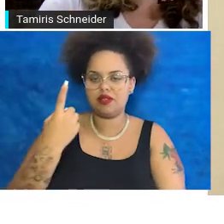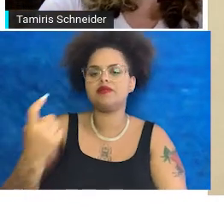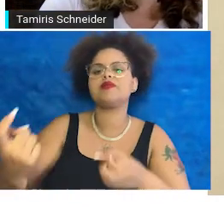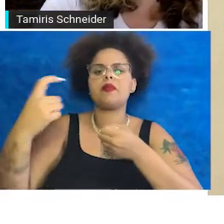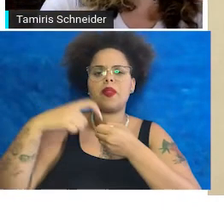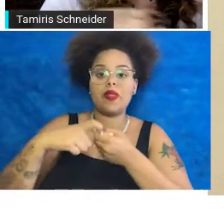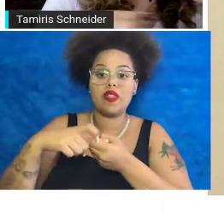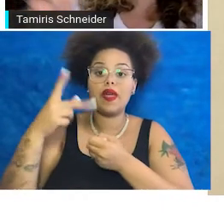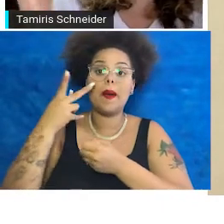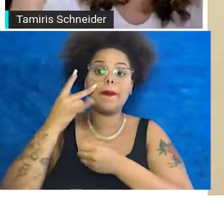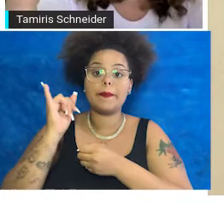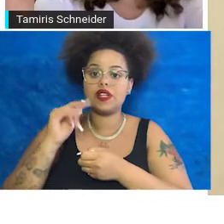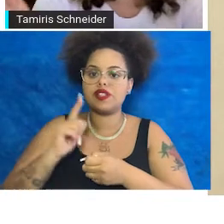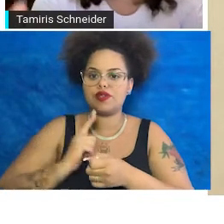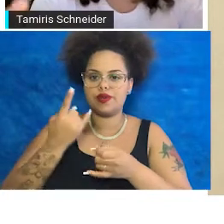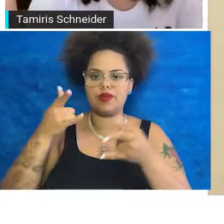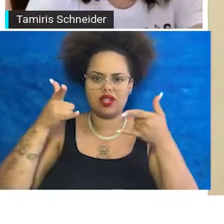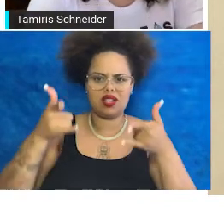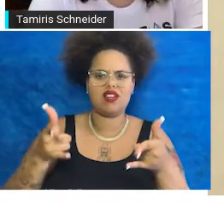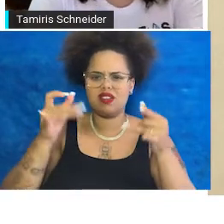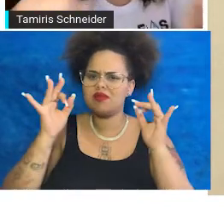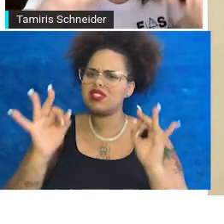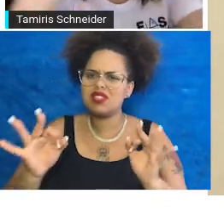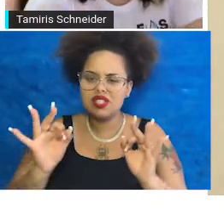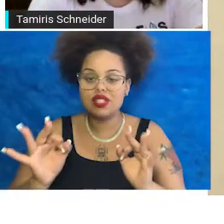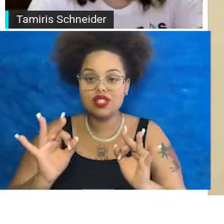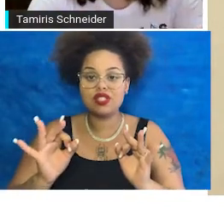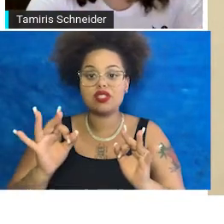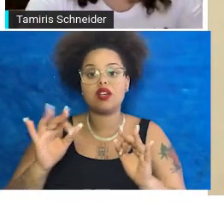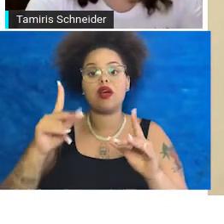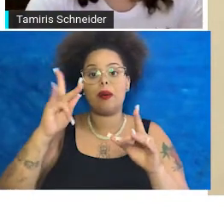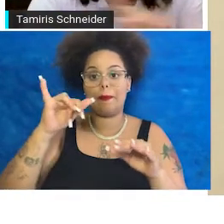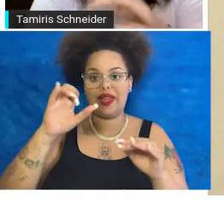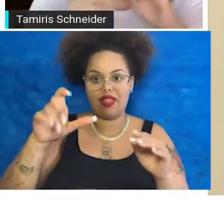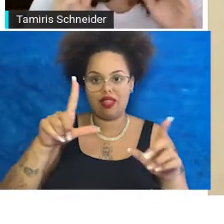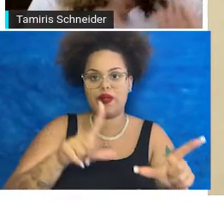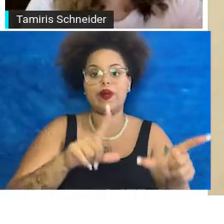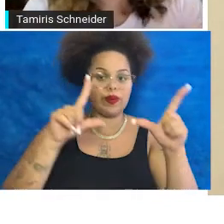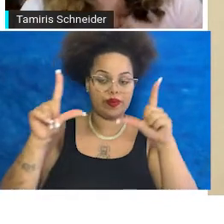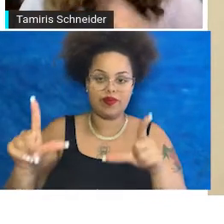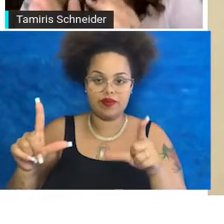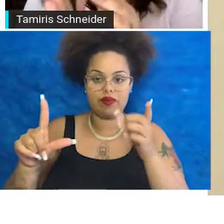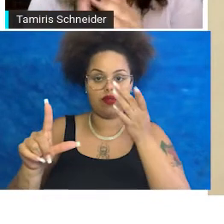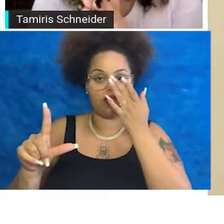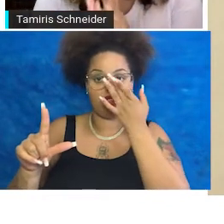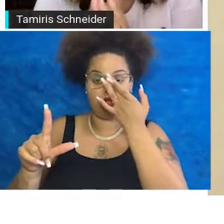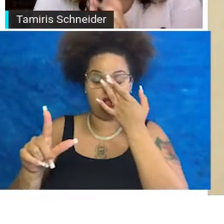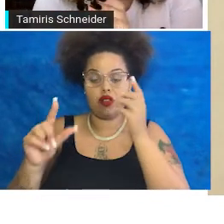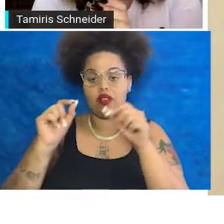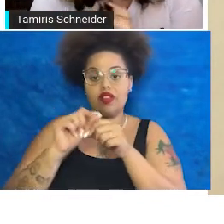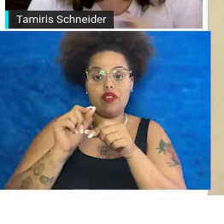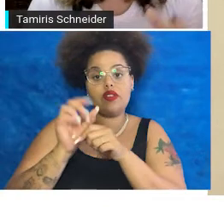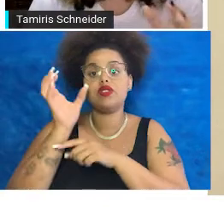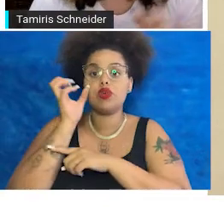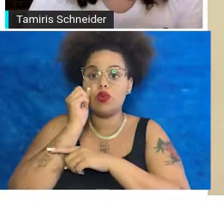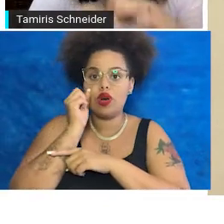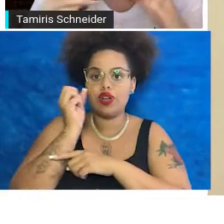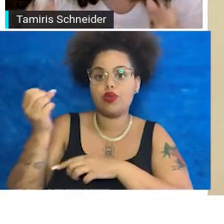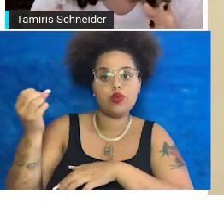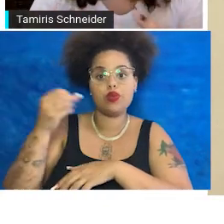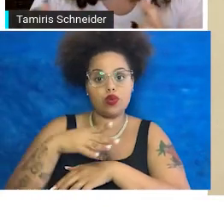os pais tinham uma cama certinha com criados mudos e com um painel. Quando a gente fez o quarto da